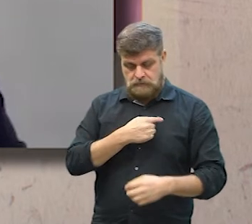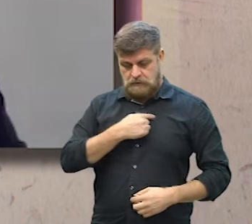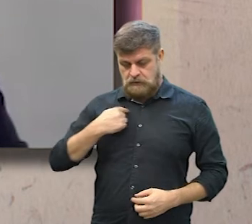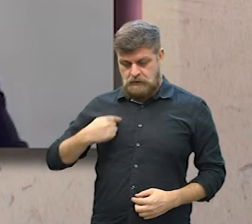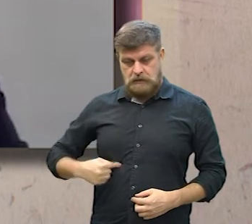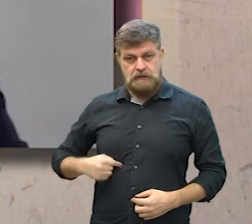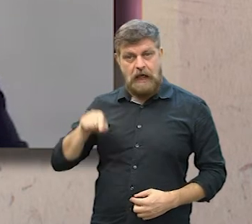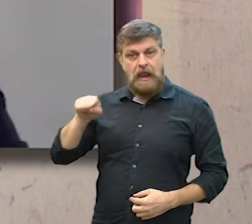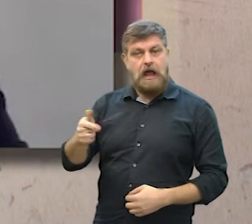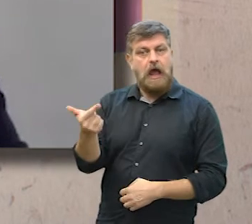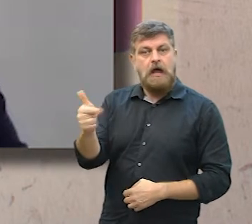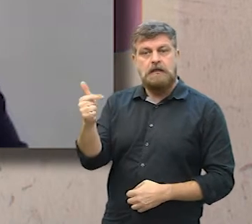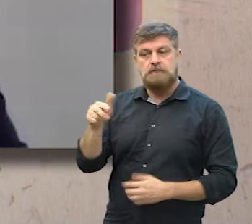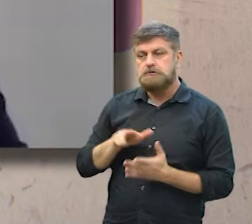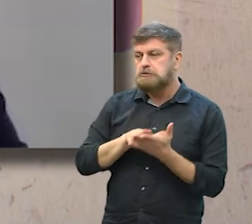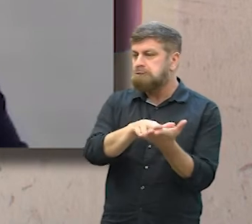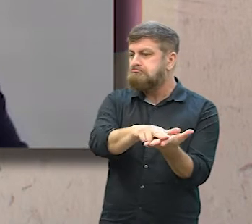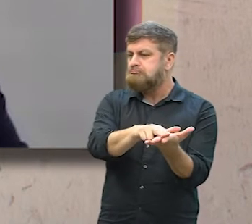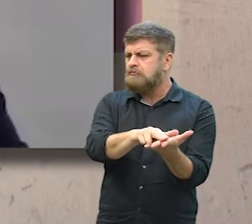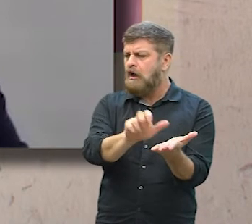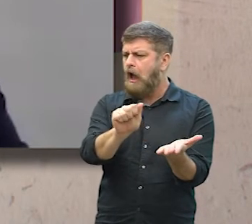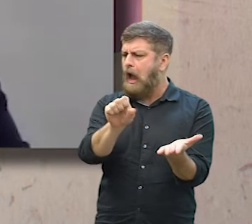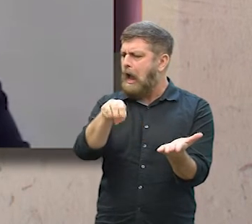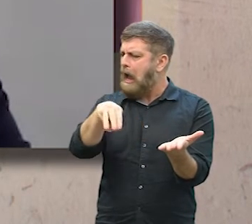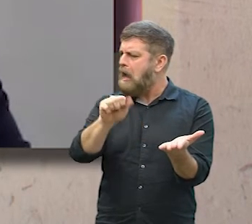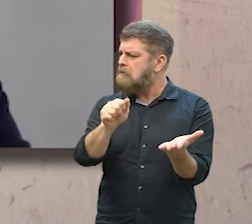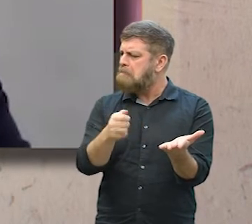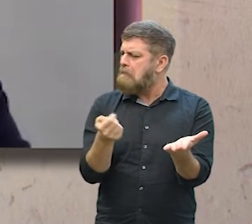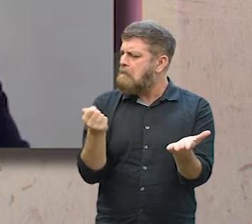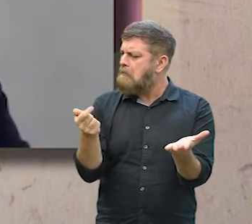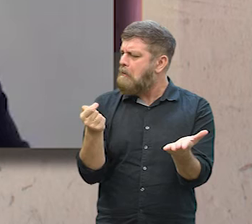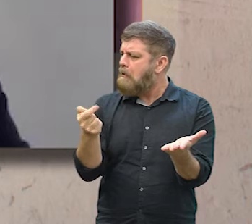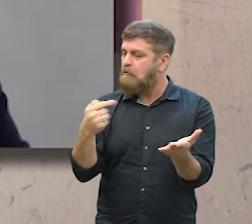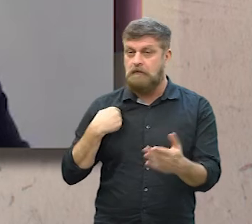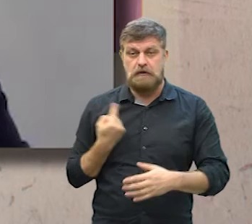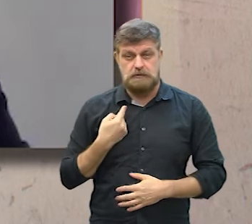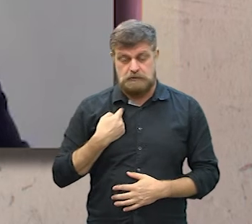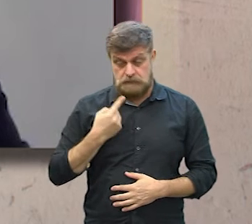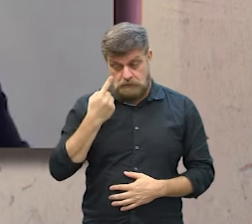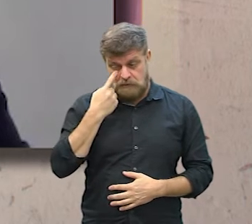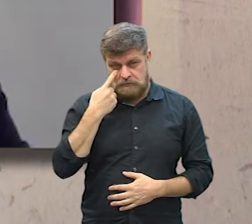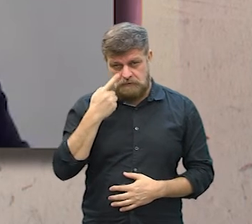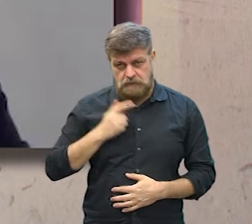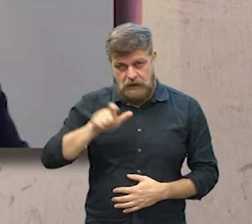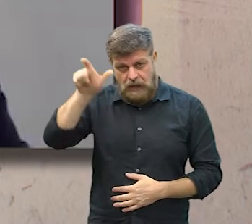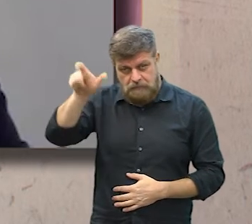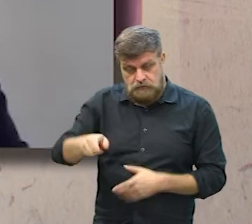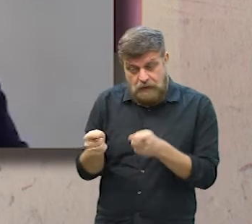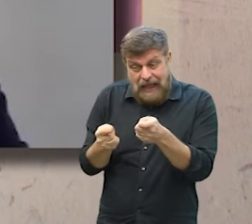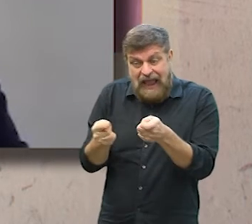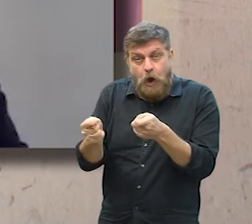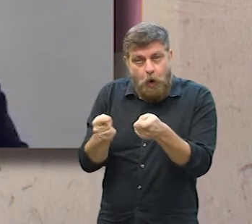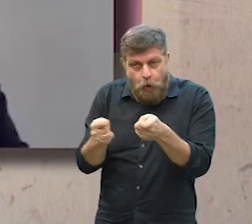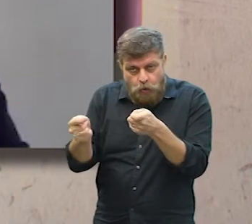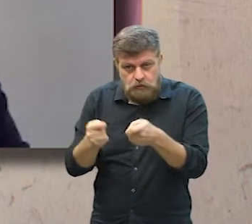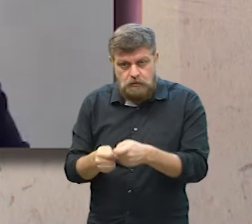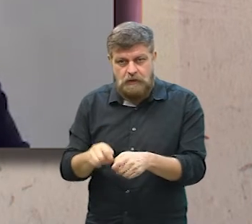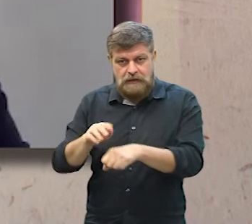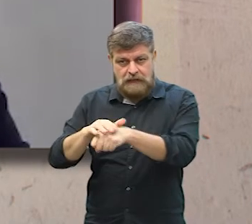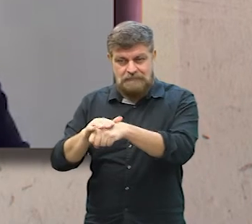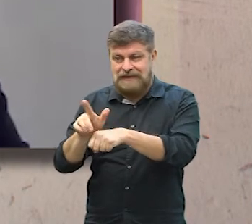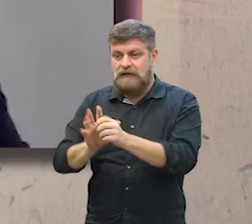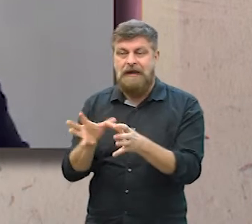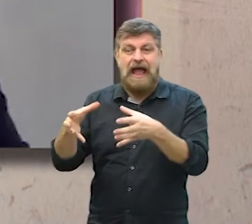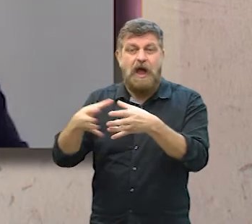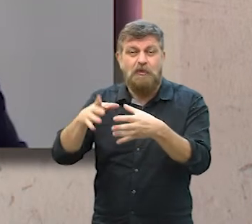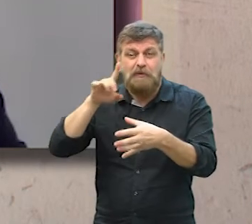desde a China não tinha muito asmáticos internados. E o que a gente observou que o paciente com asma controlada, bem tratada,